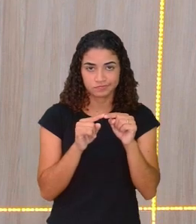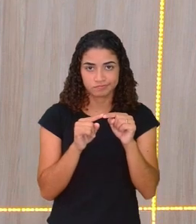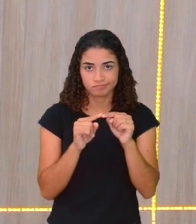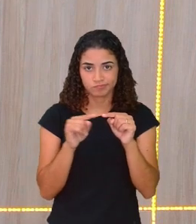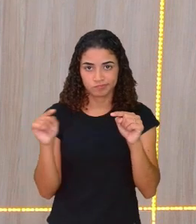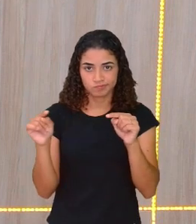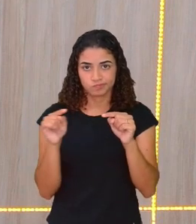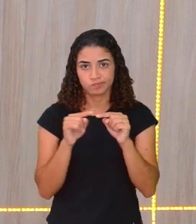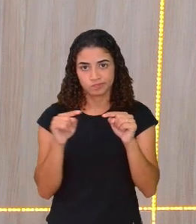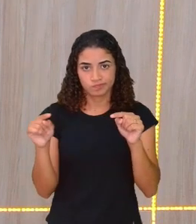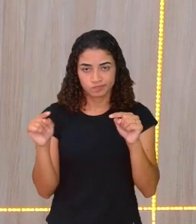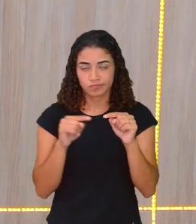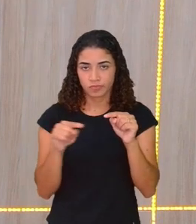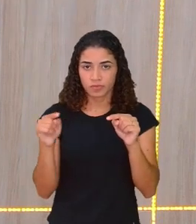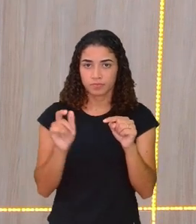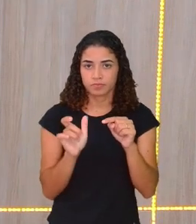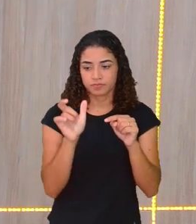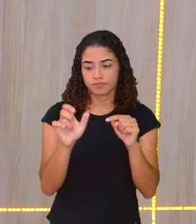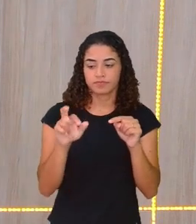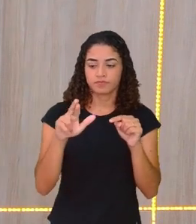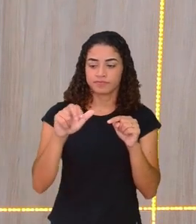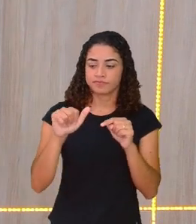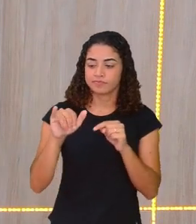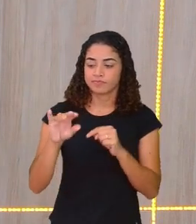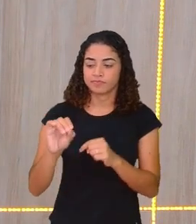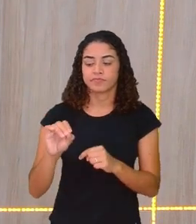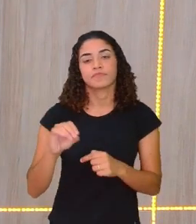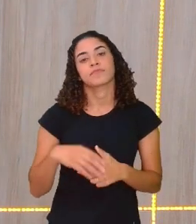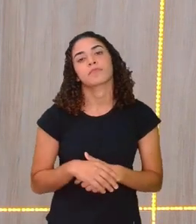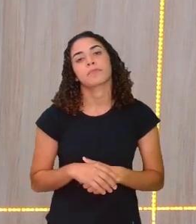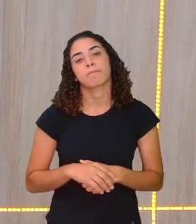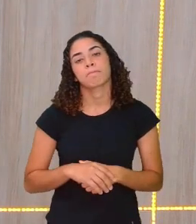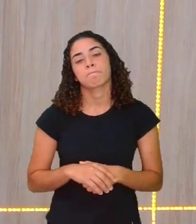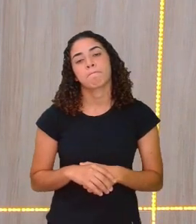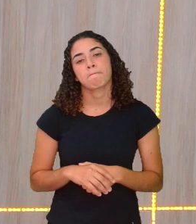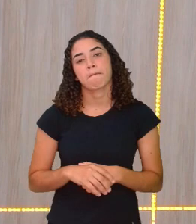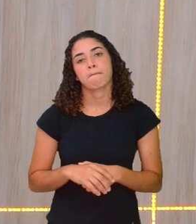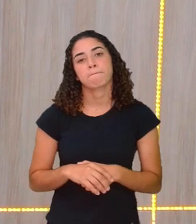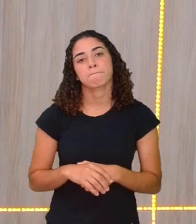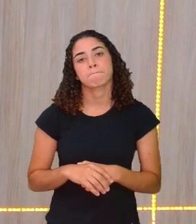até o centro da circunferência, que também vai ser o centro do círculo.